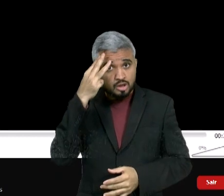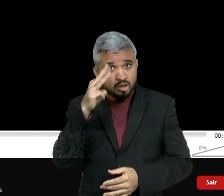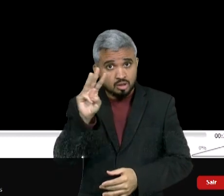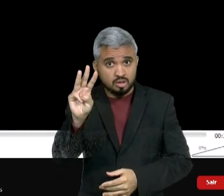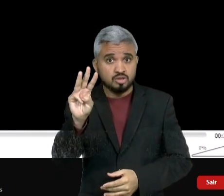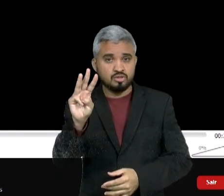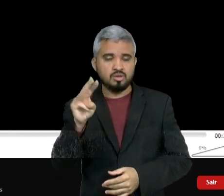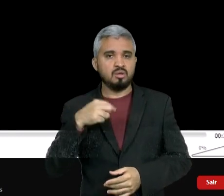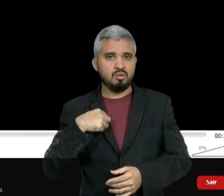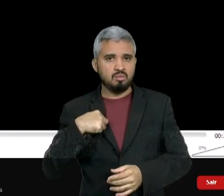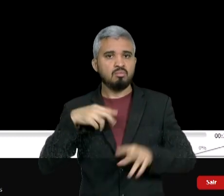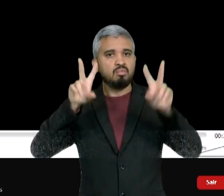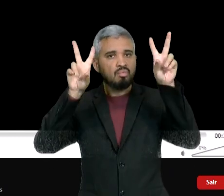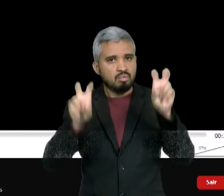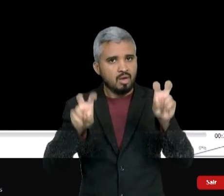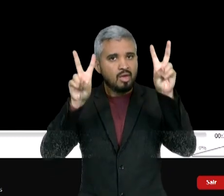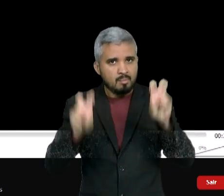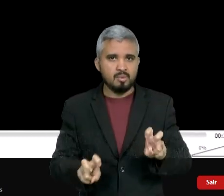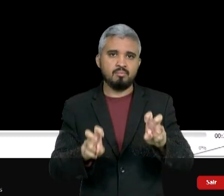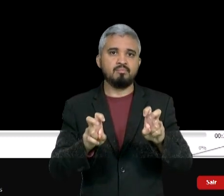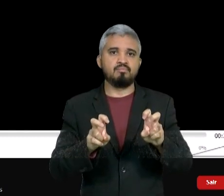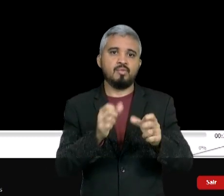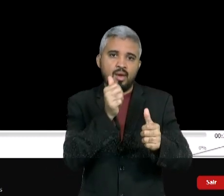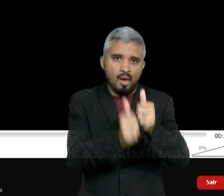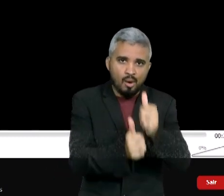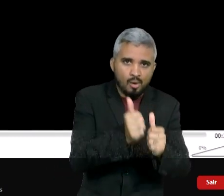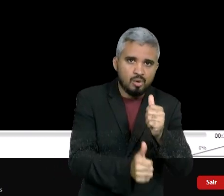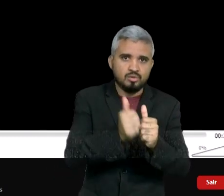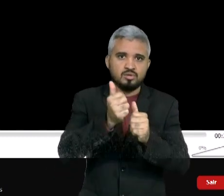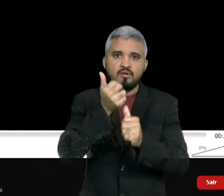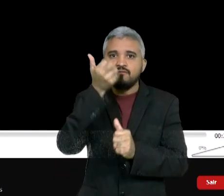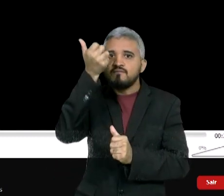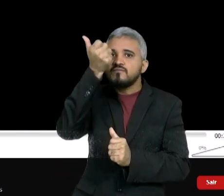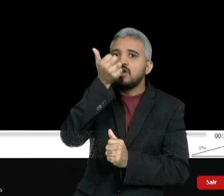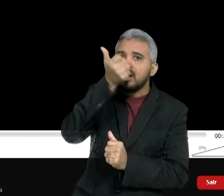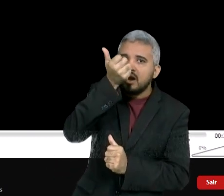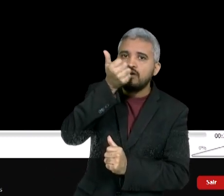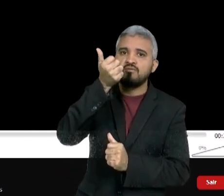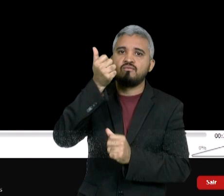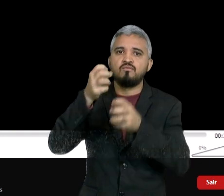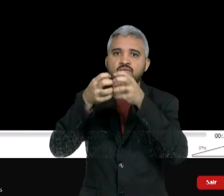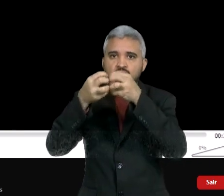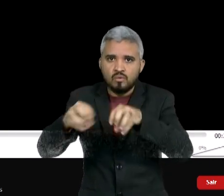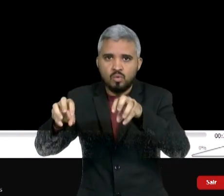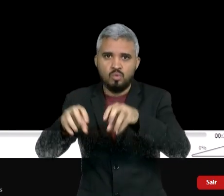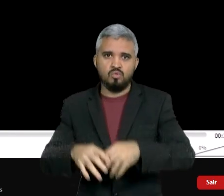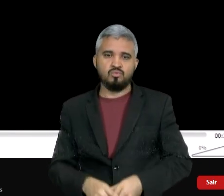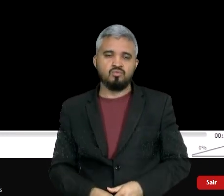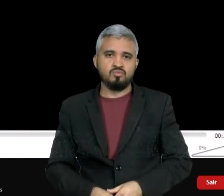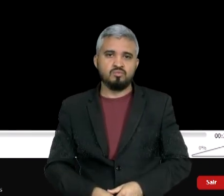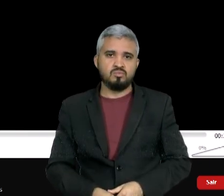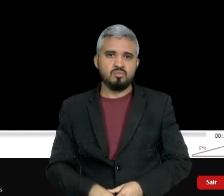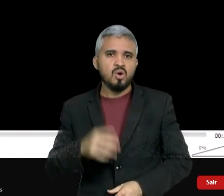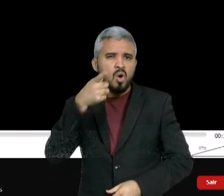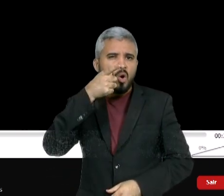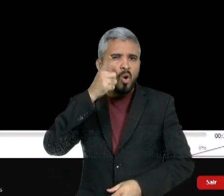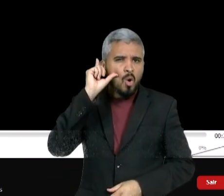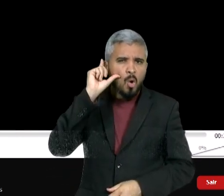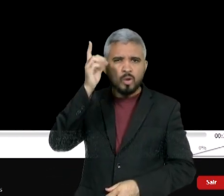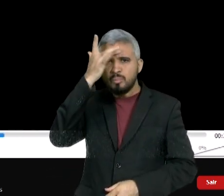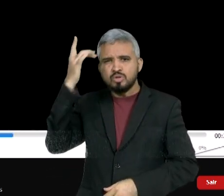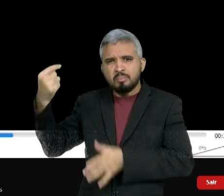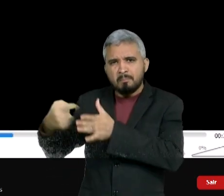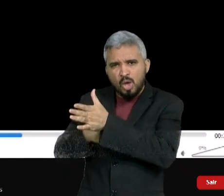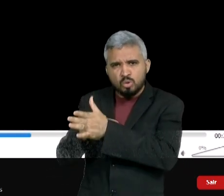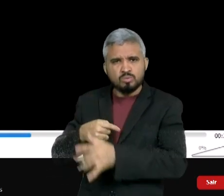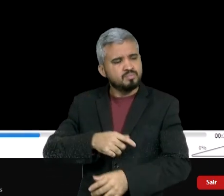tecla. Arroz, farofa e ovo. Aí ontem me questionaram. Mas, deputado,